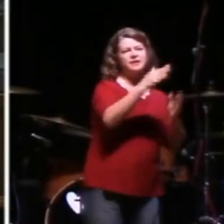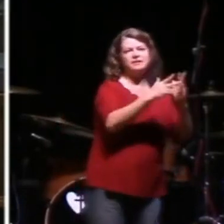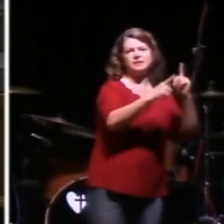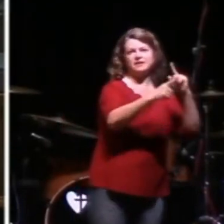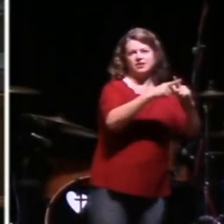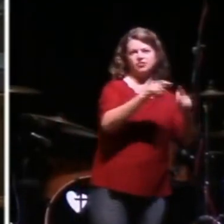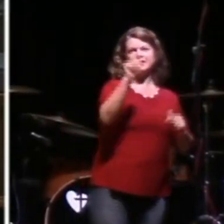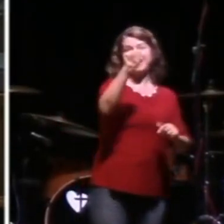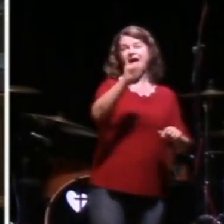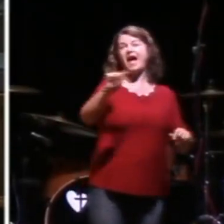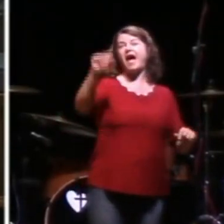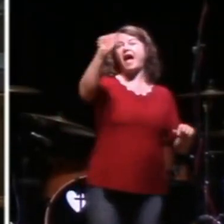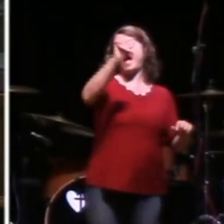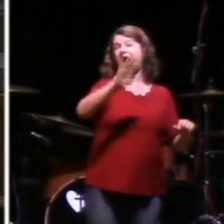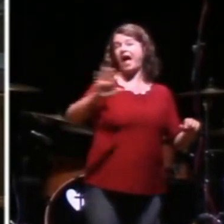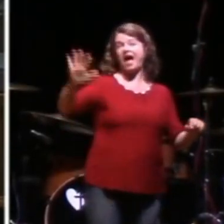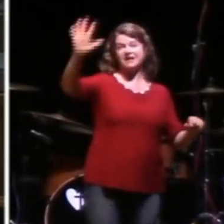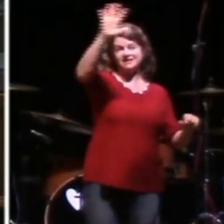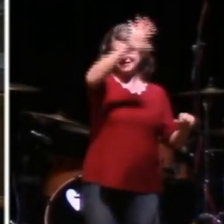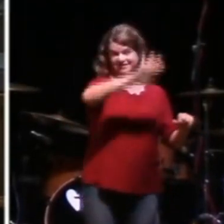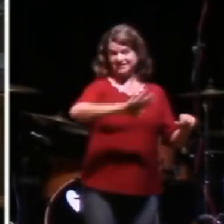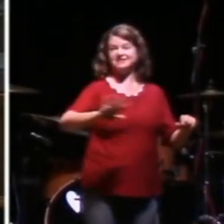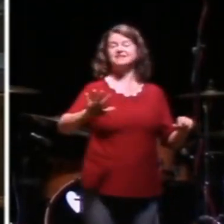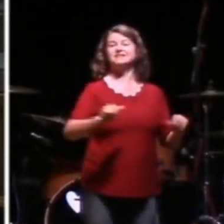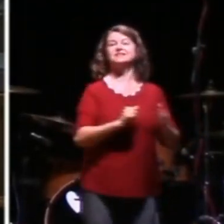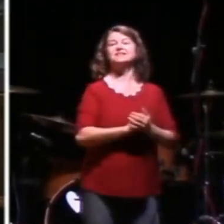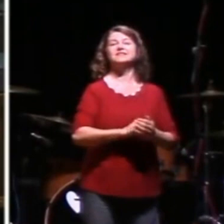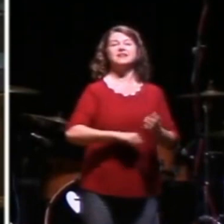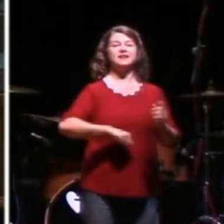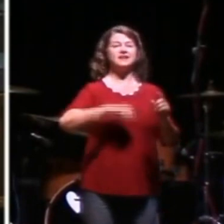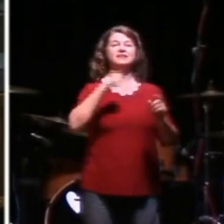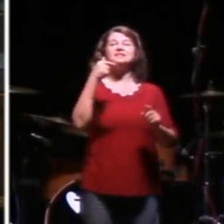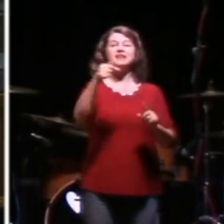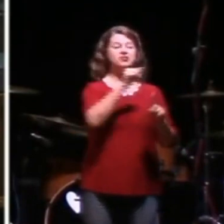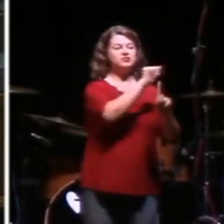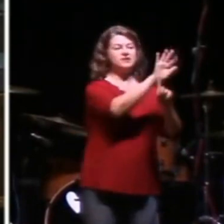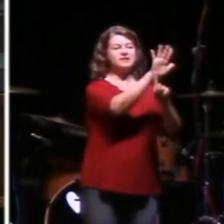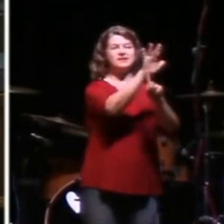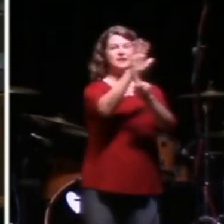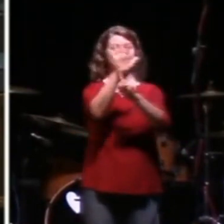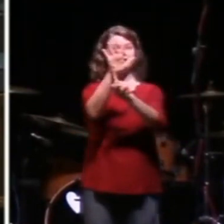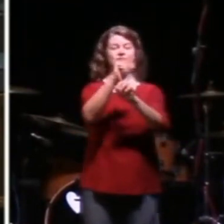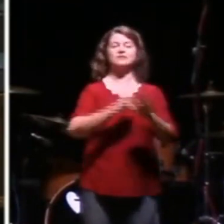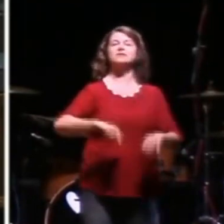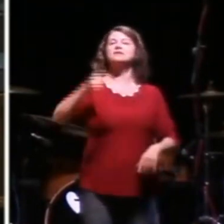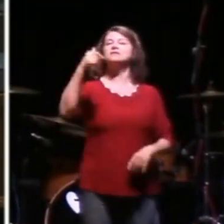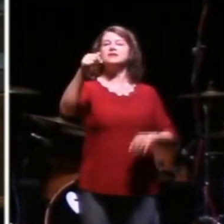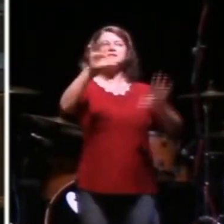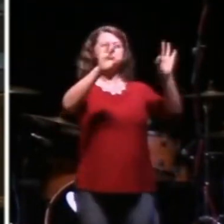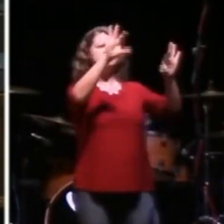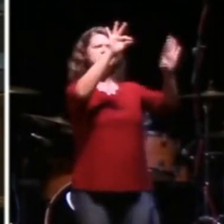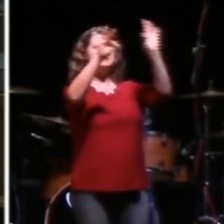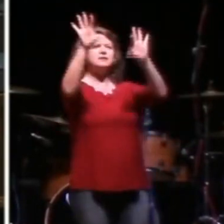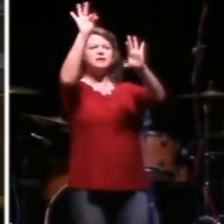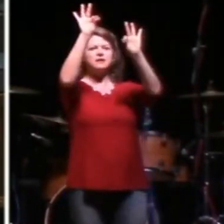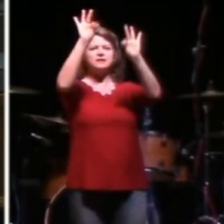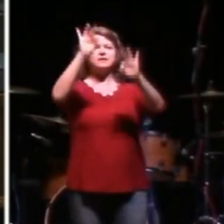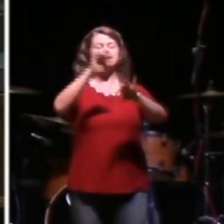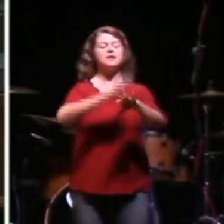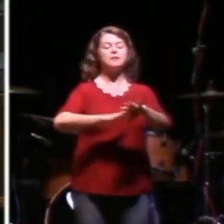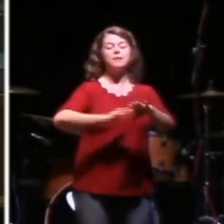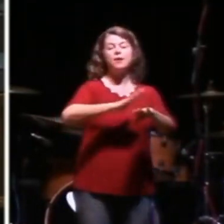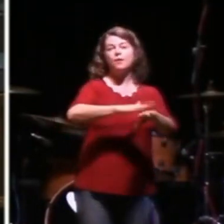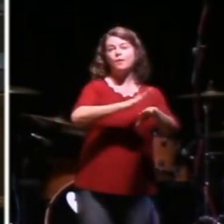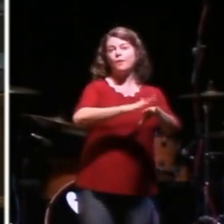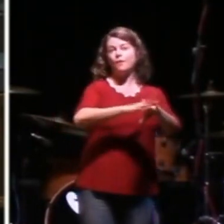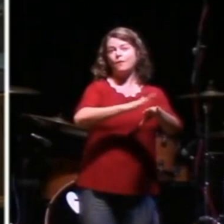crianças 7 vezes são chamadas de sete candeeiros existem sete estrelas na mão do senhor esse sete temas tem